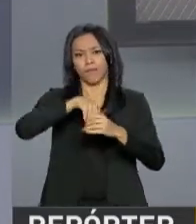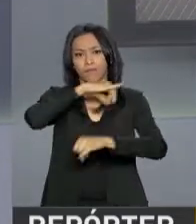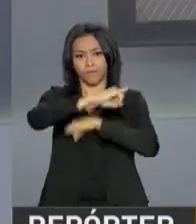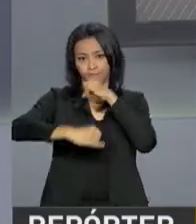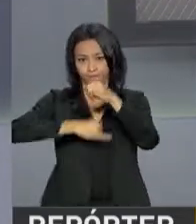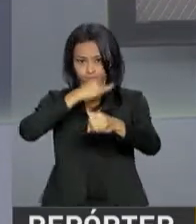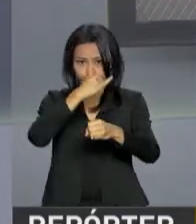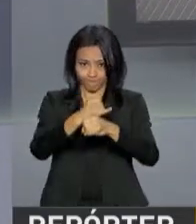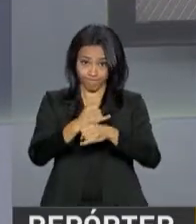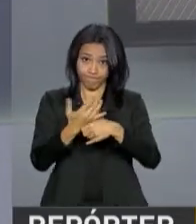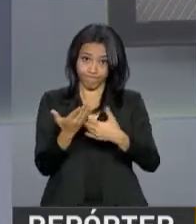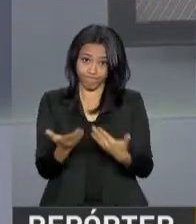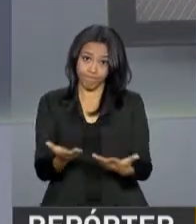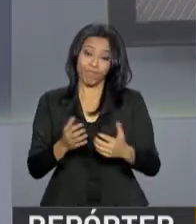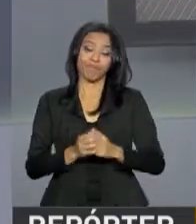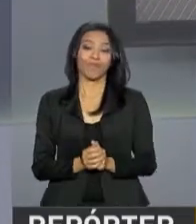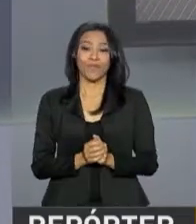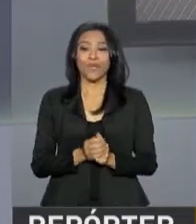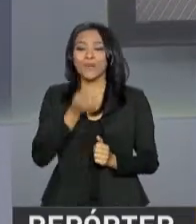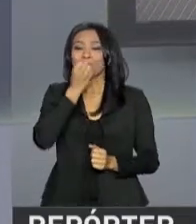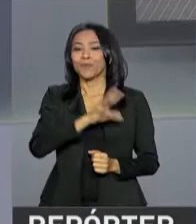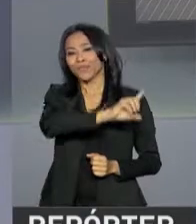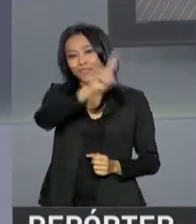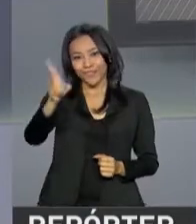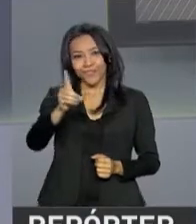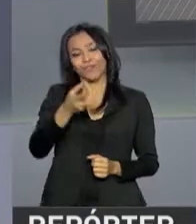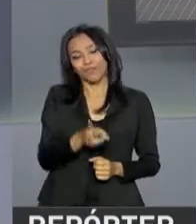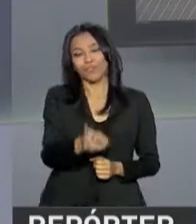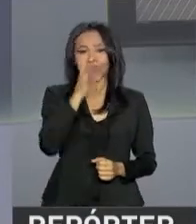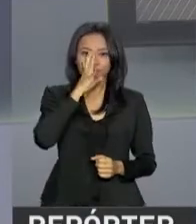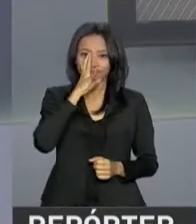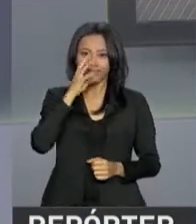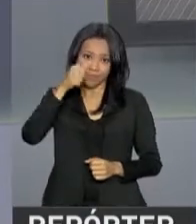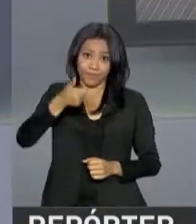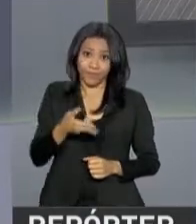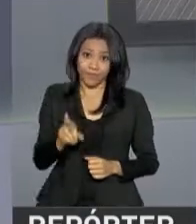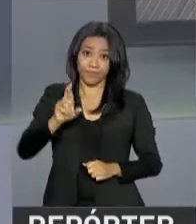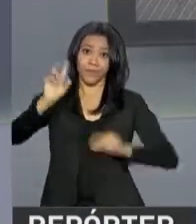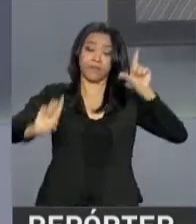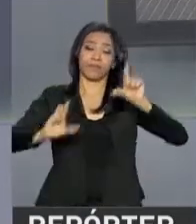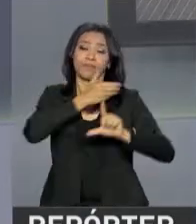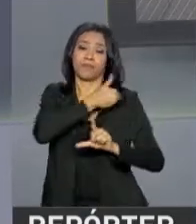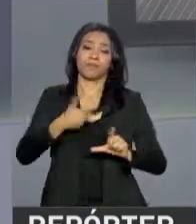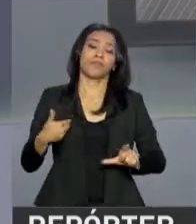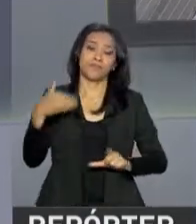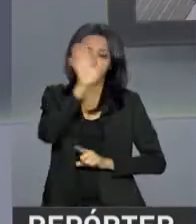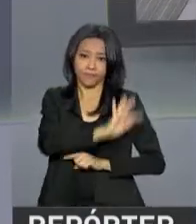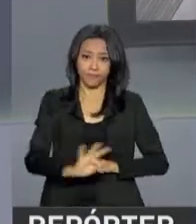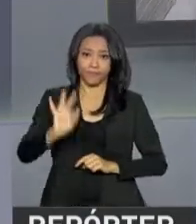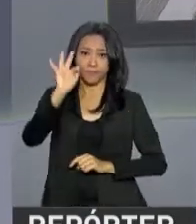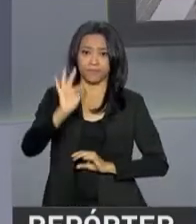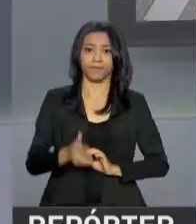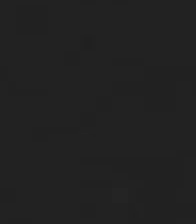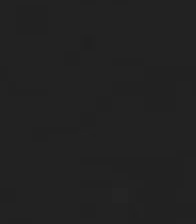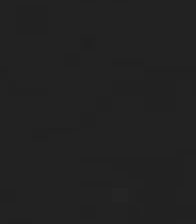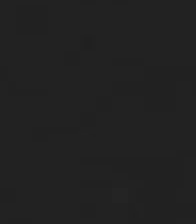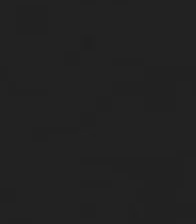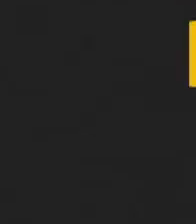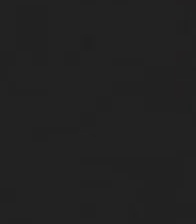página da nbr na internet um bom dia para você continue com a gente aqui na nbr a tv do governo federal